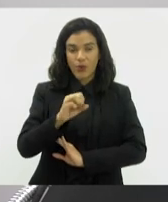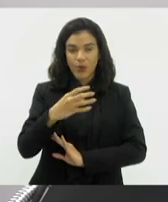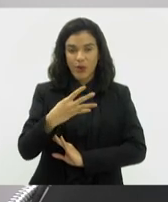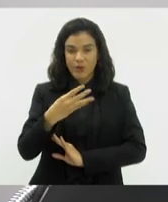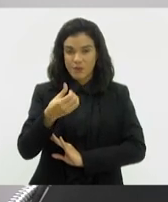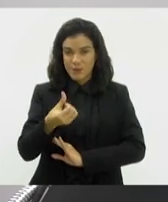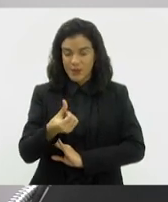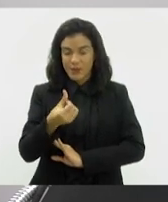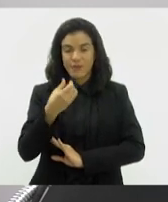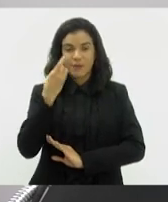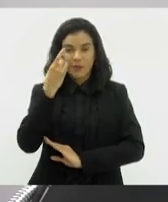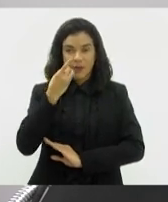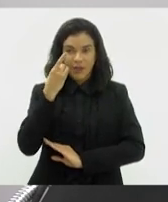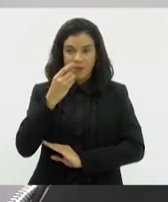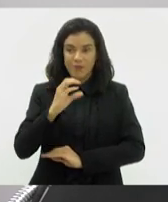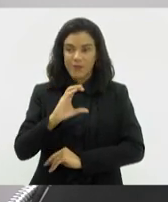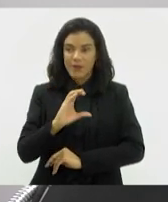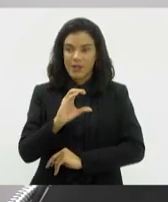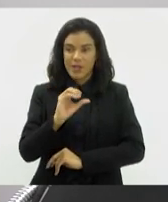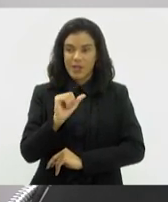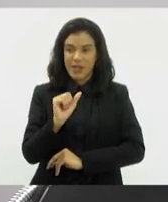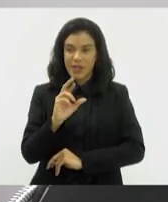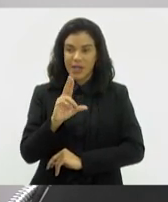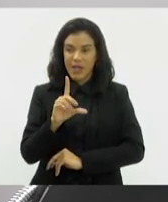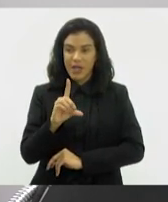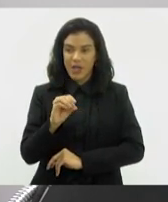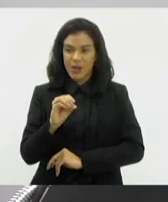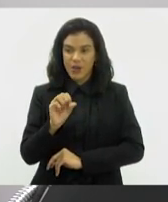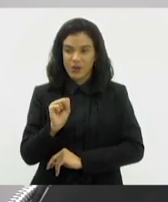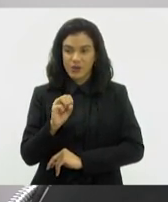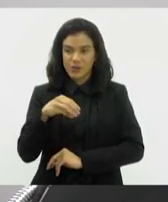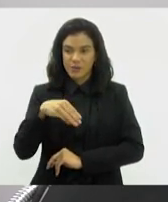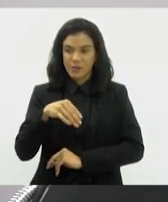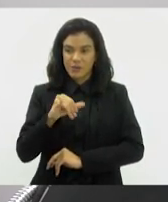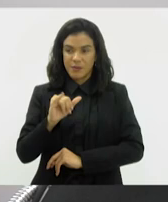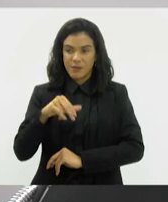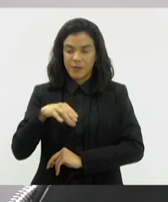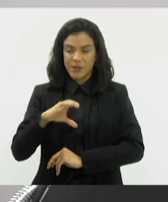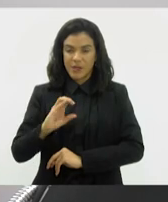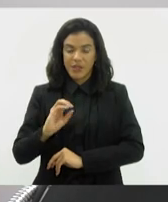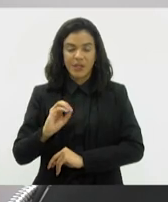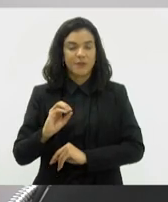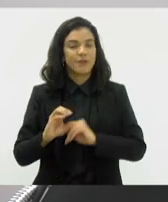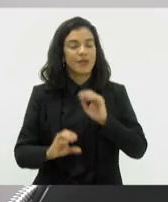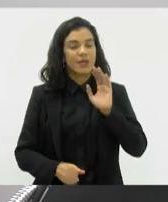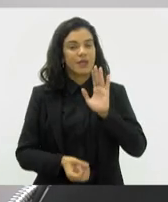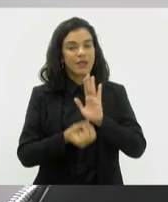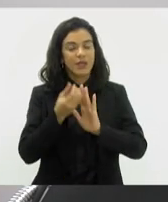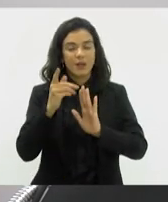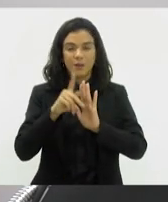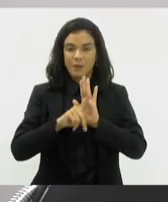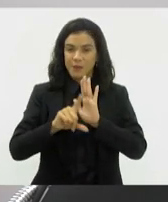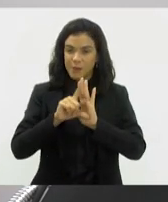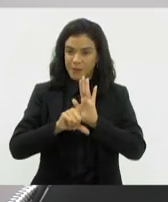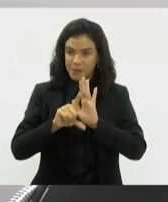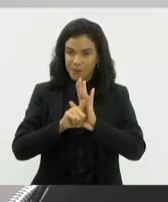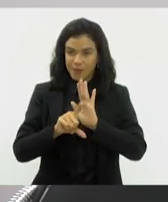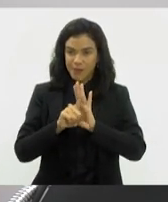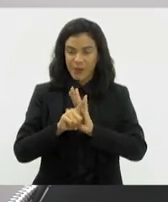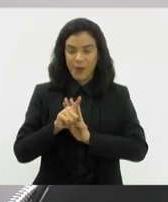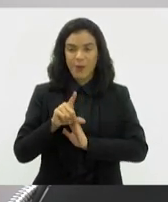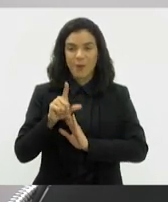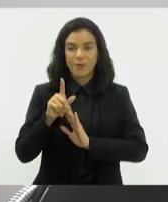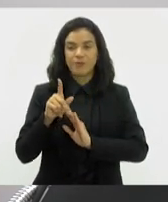de autoria do deputado Carlos Mink, que cria o programa Educação para a